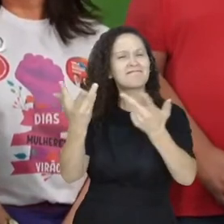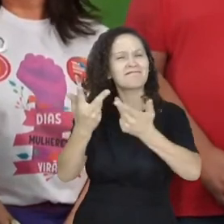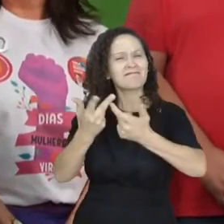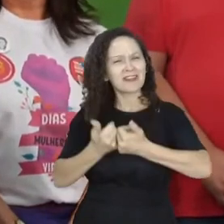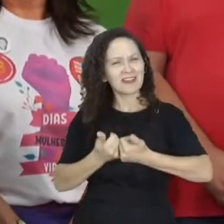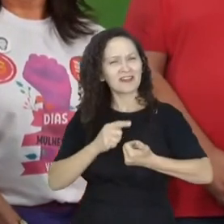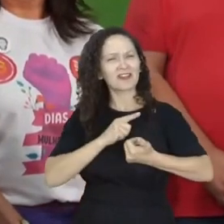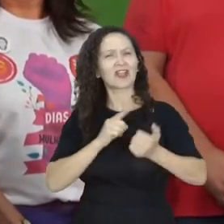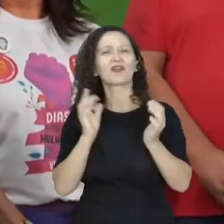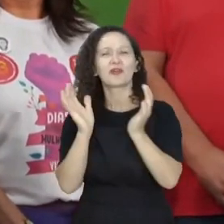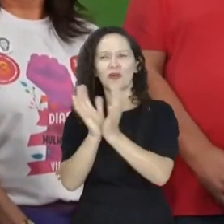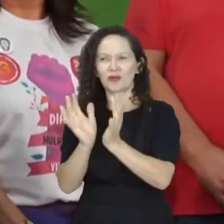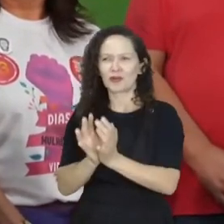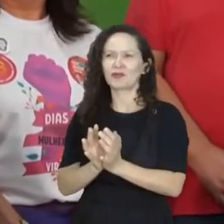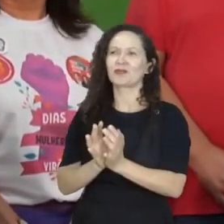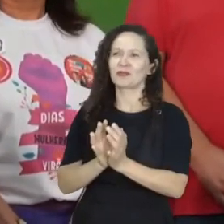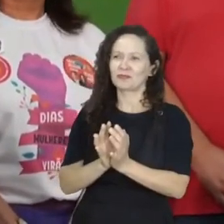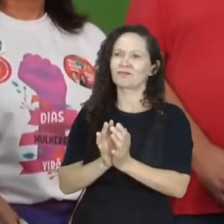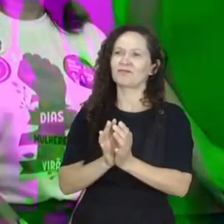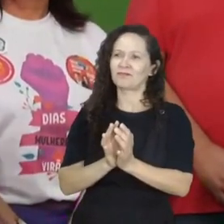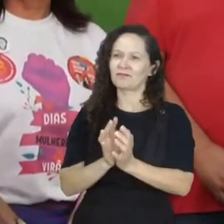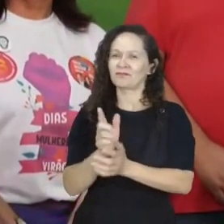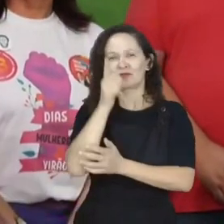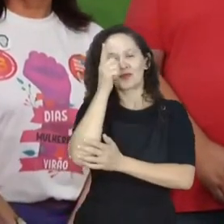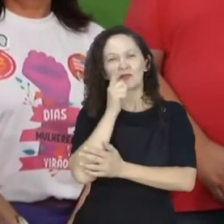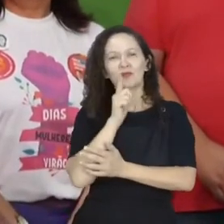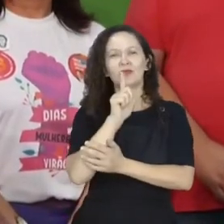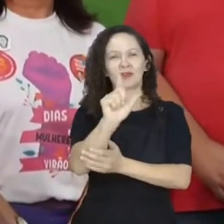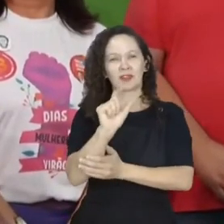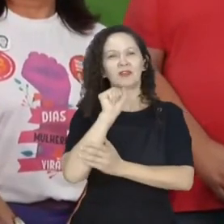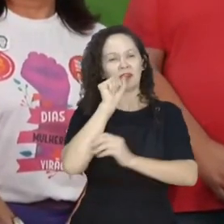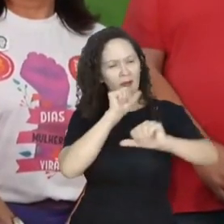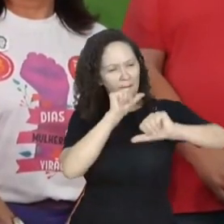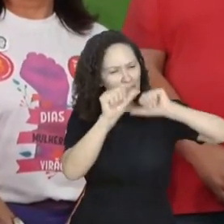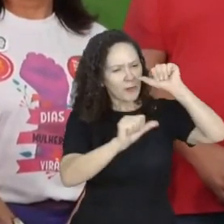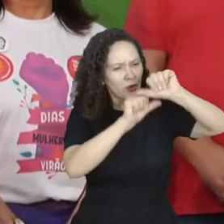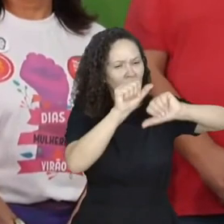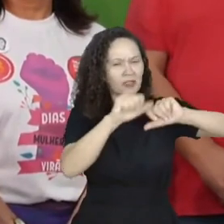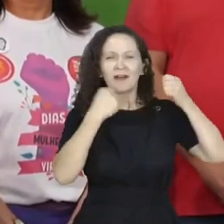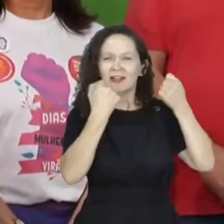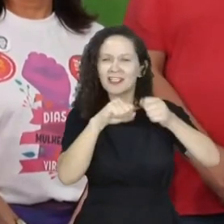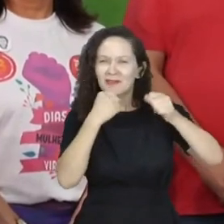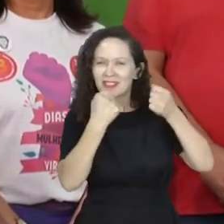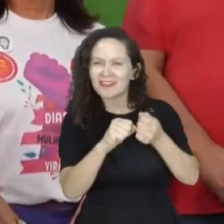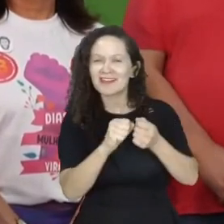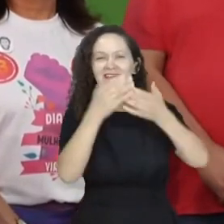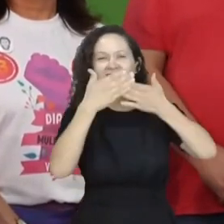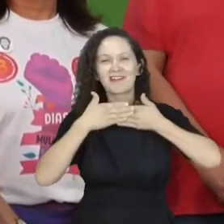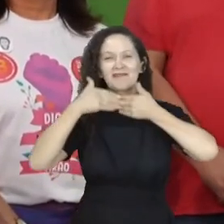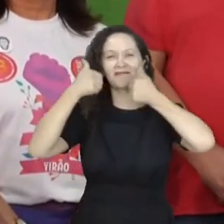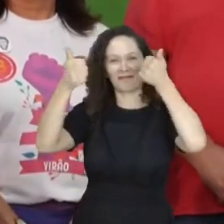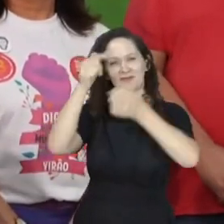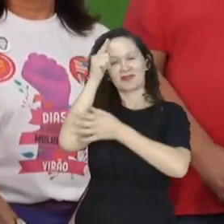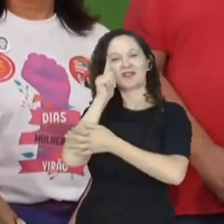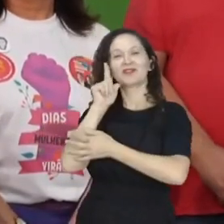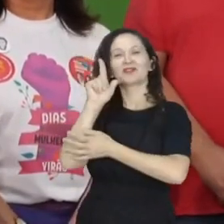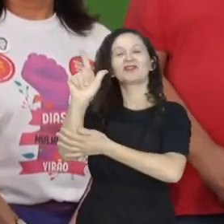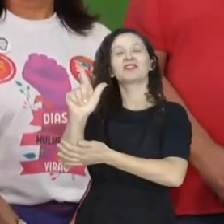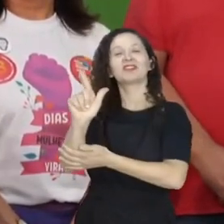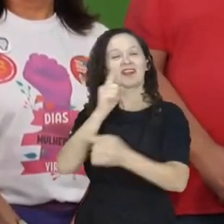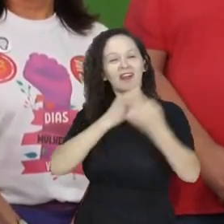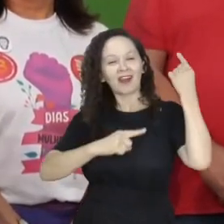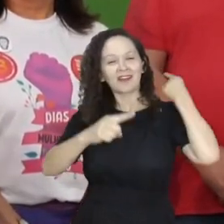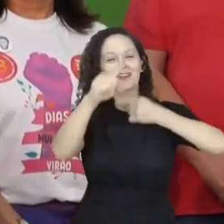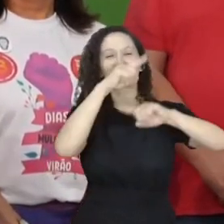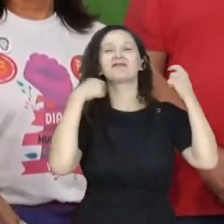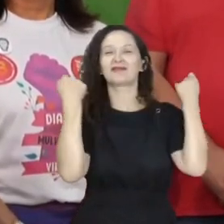dias para que a gente possa, sabe, mudar o que for necessário mudar, para que a gente faça o que for necessário